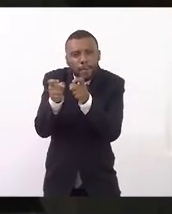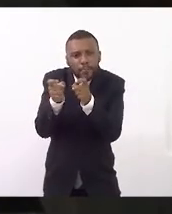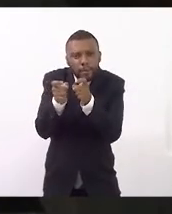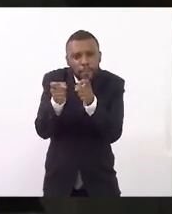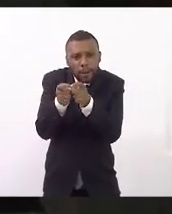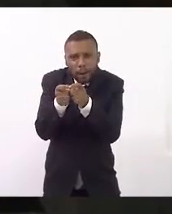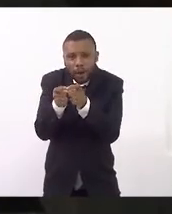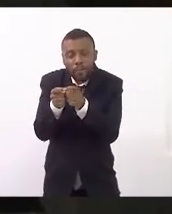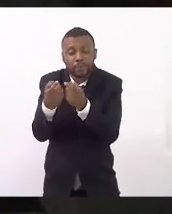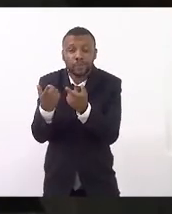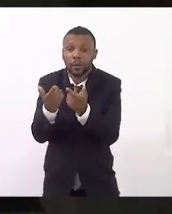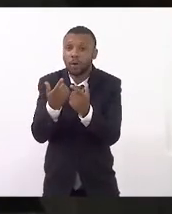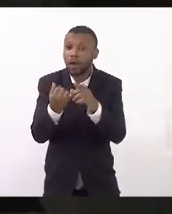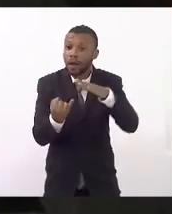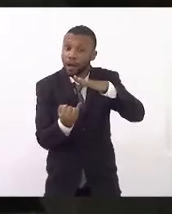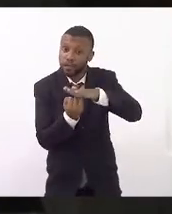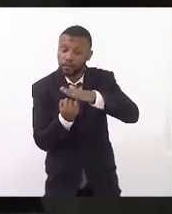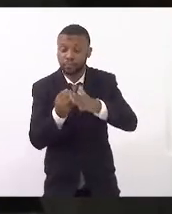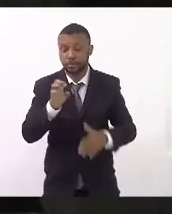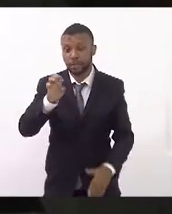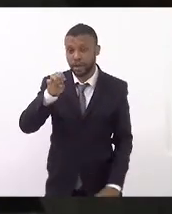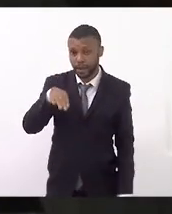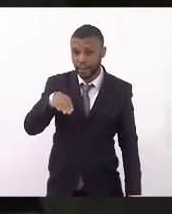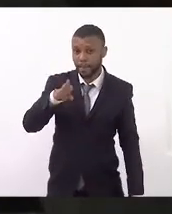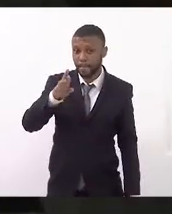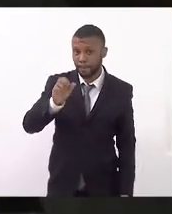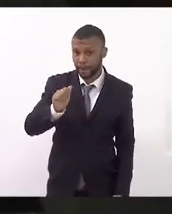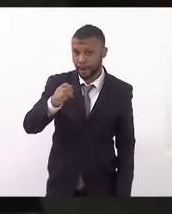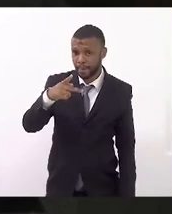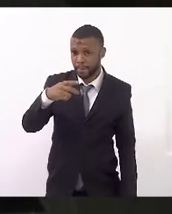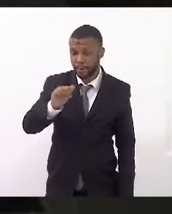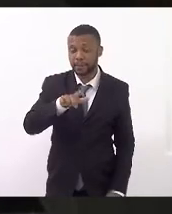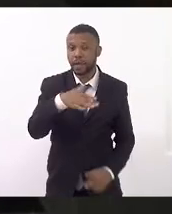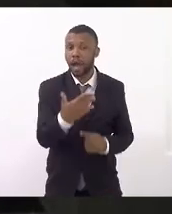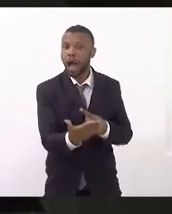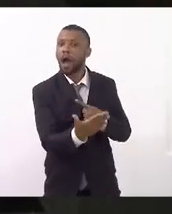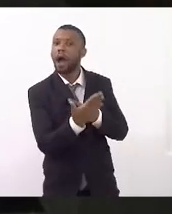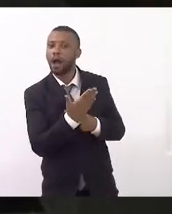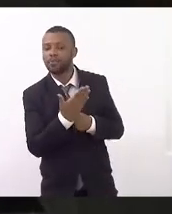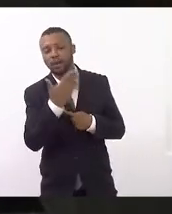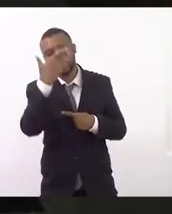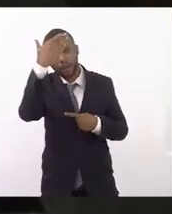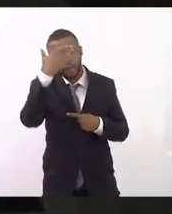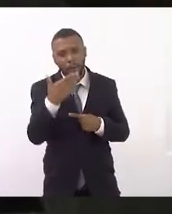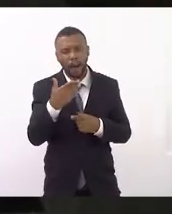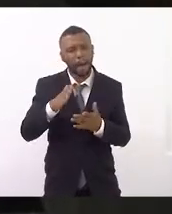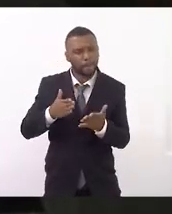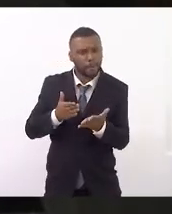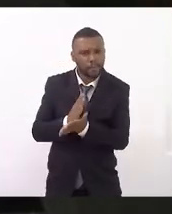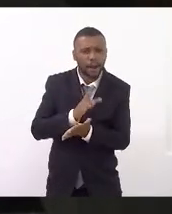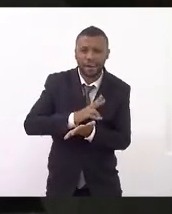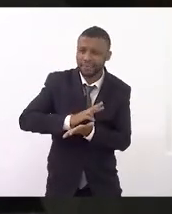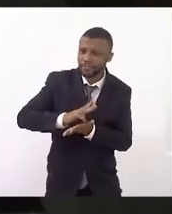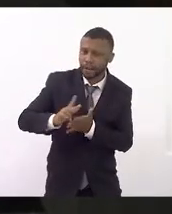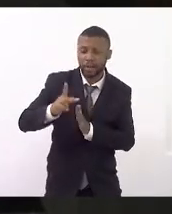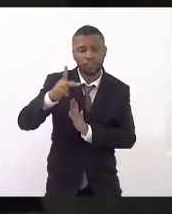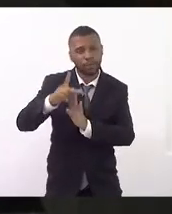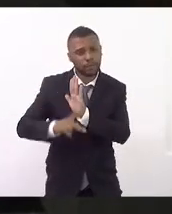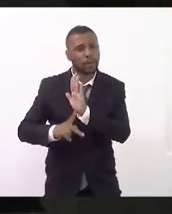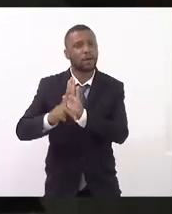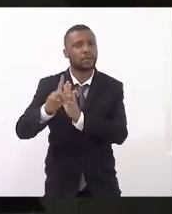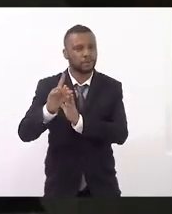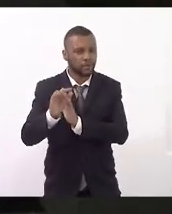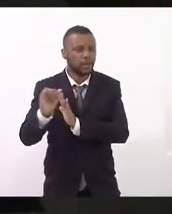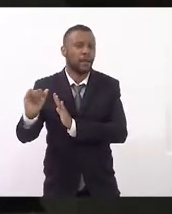Embrapa, deputado Márcio Pacheco, que tem ajudado a aprovar todos os projetos ambientais, deputado Márcio Pacheco,